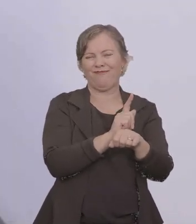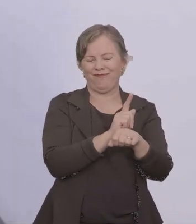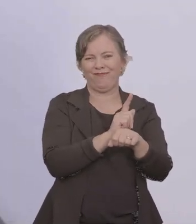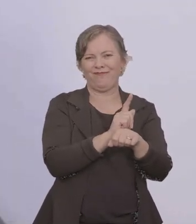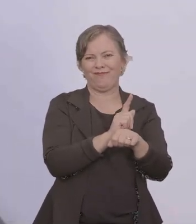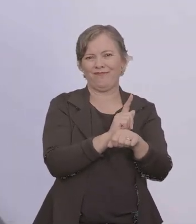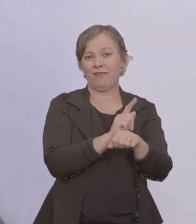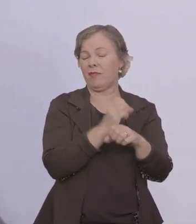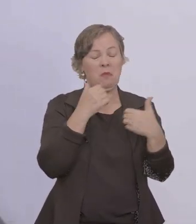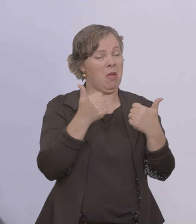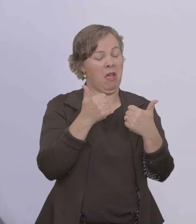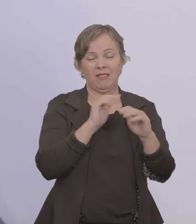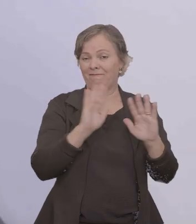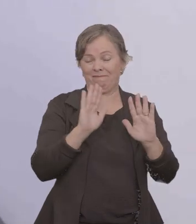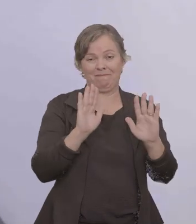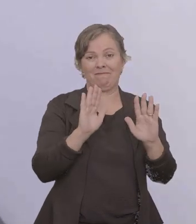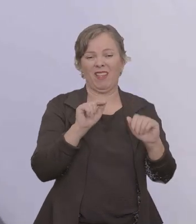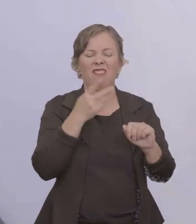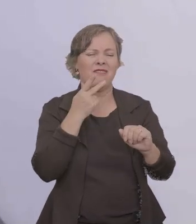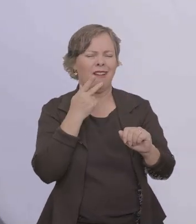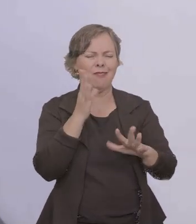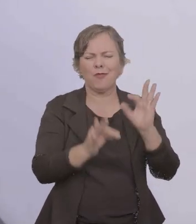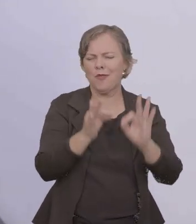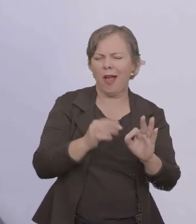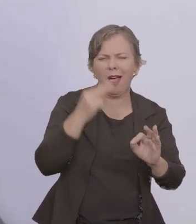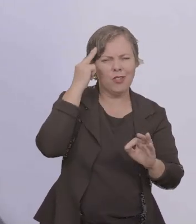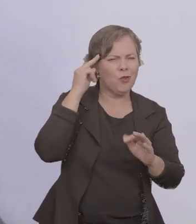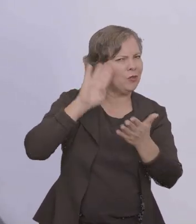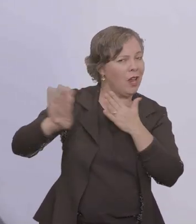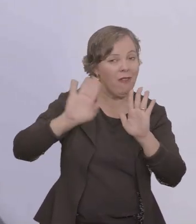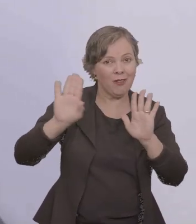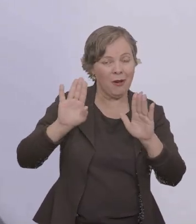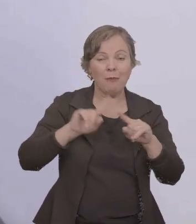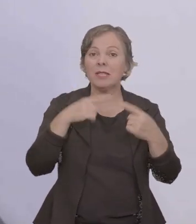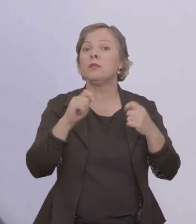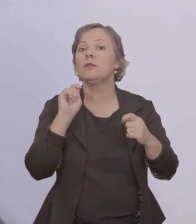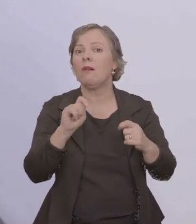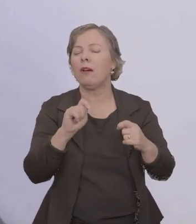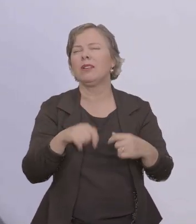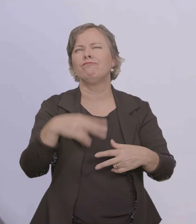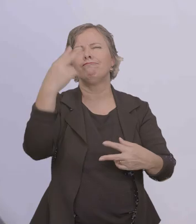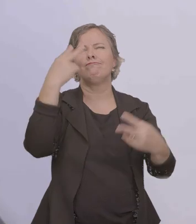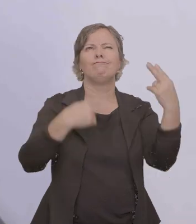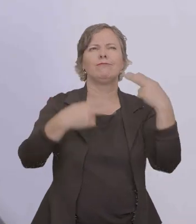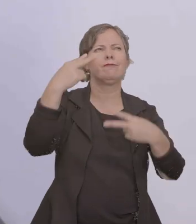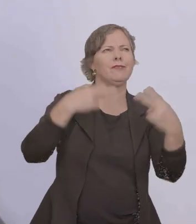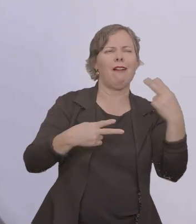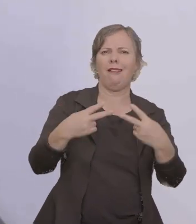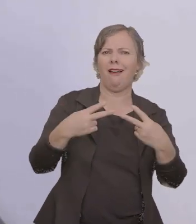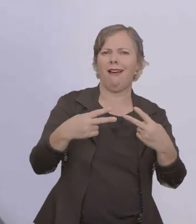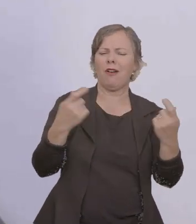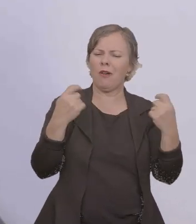gerente, e tá tudo bem. Né? Aqui a gente não tá para tirar o sonho de ninguém. Mas ele tem que ter uma autoanálise. Né? Será que